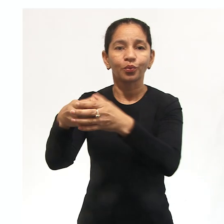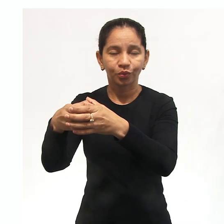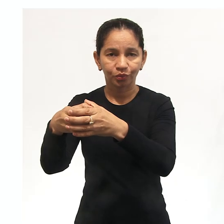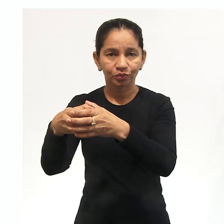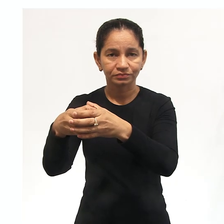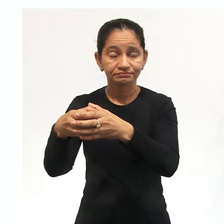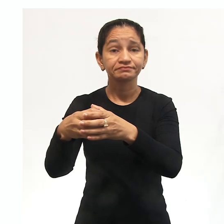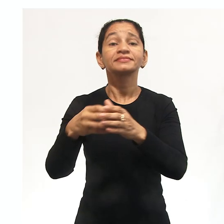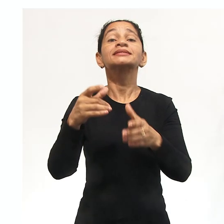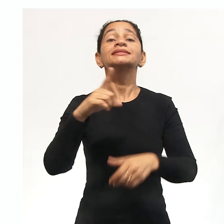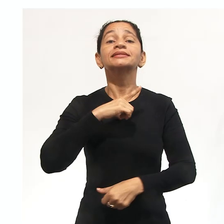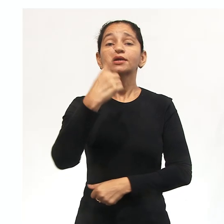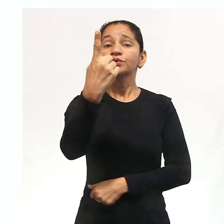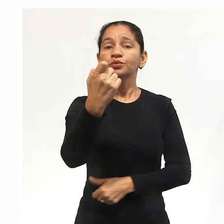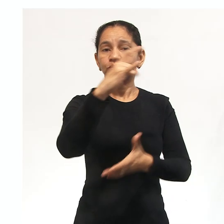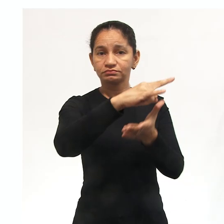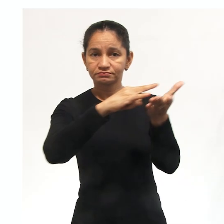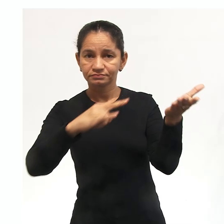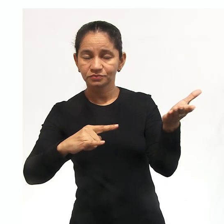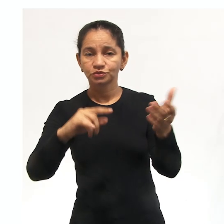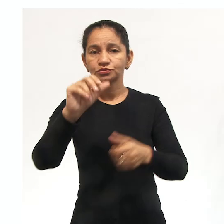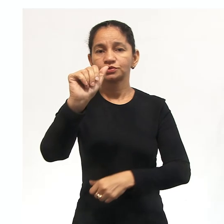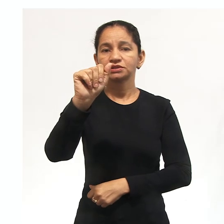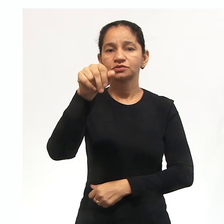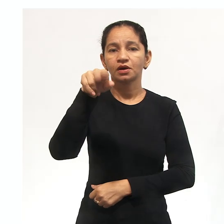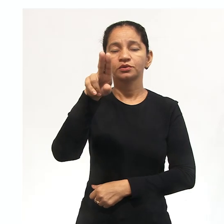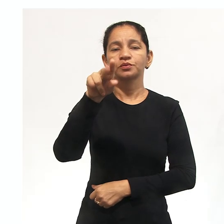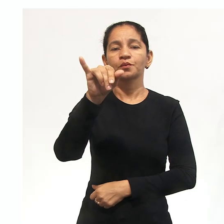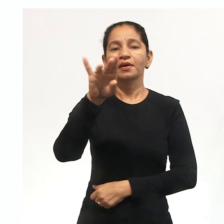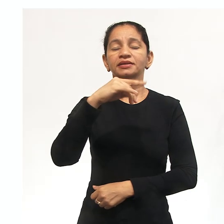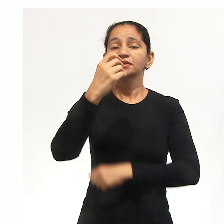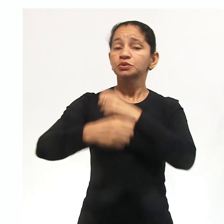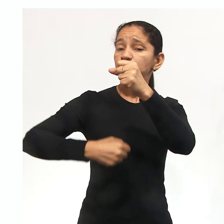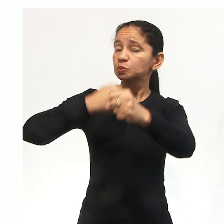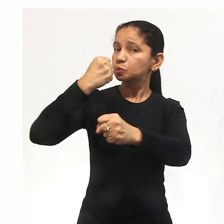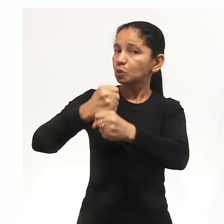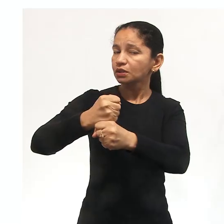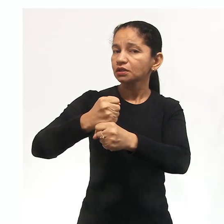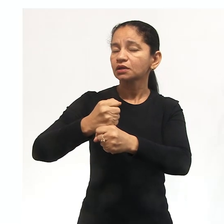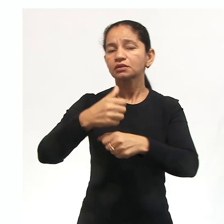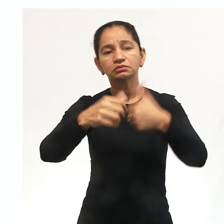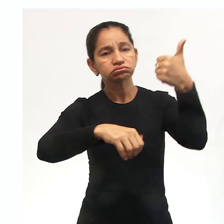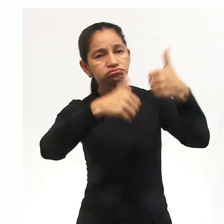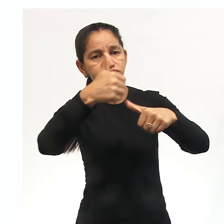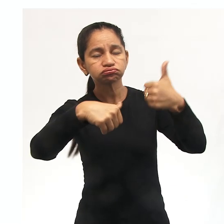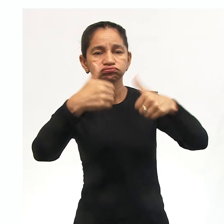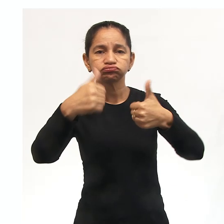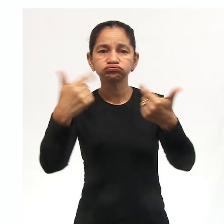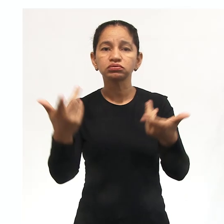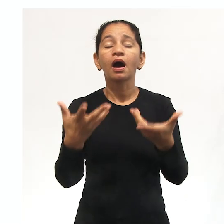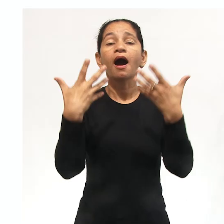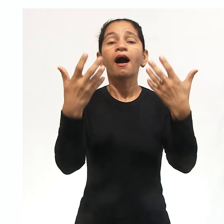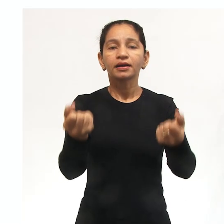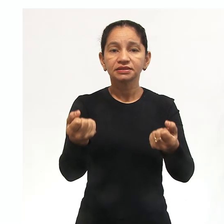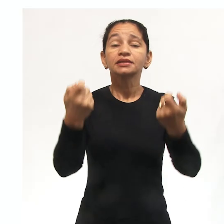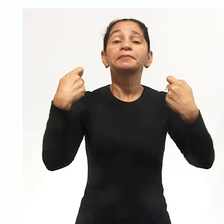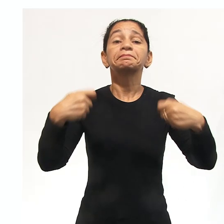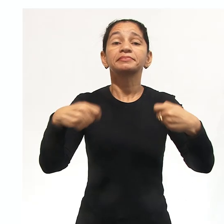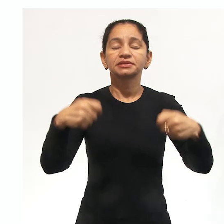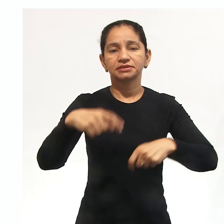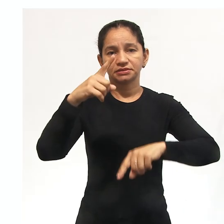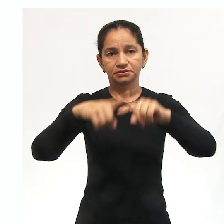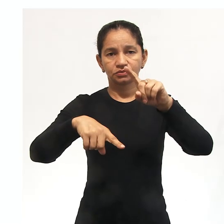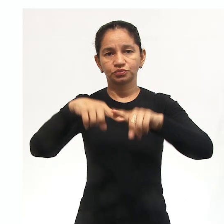uma anuência formal do órgão, a comprovação de regularidade fiscal e a observância do